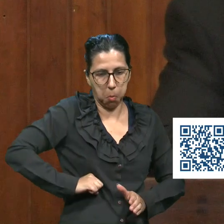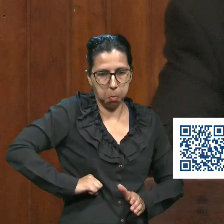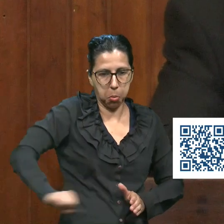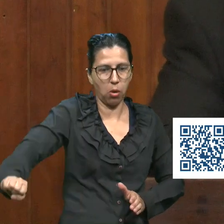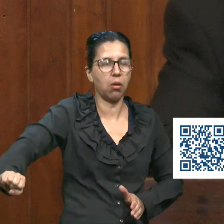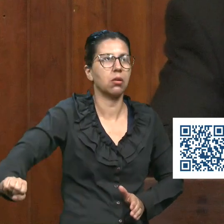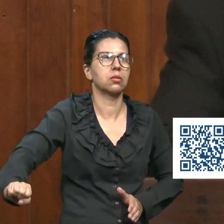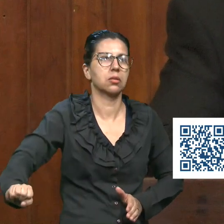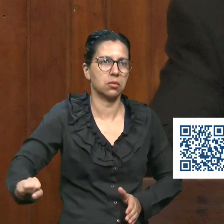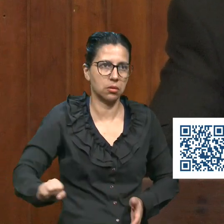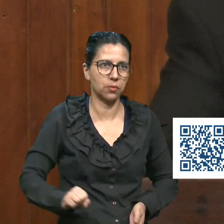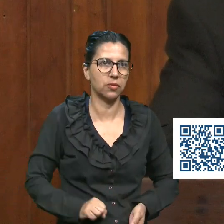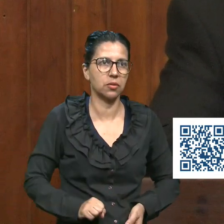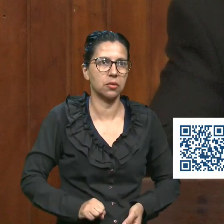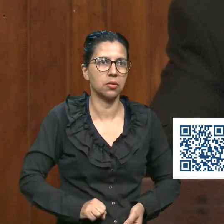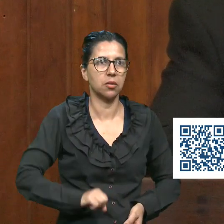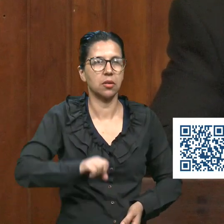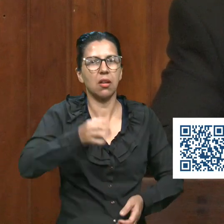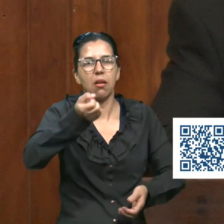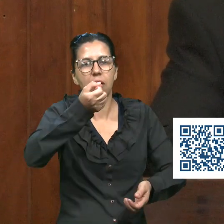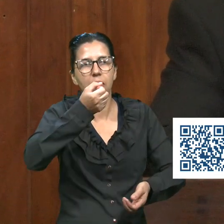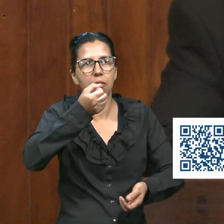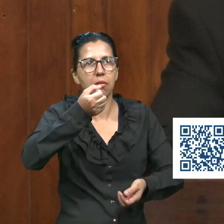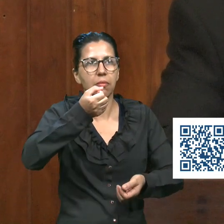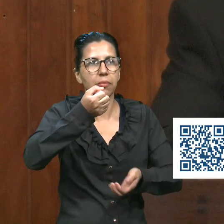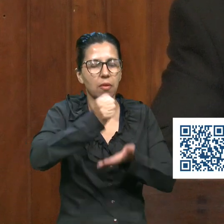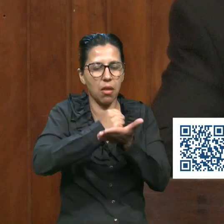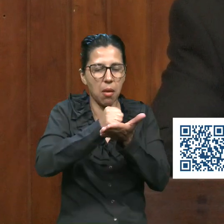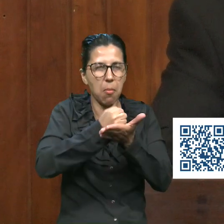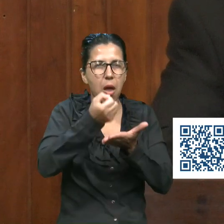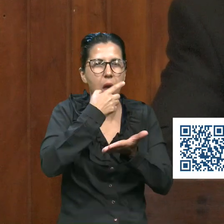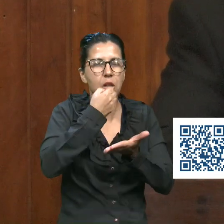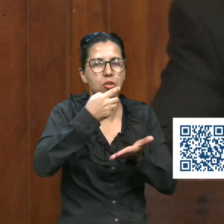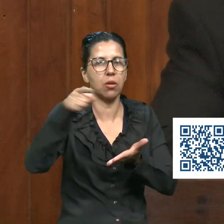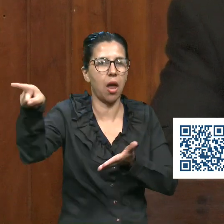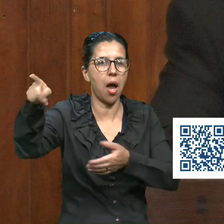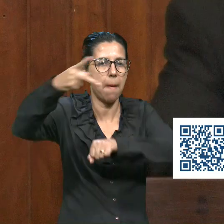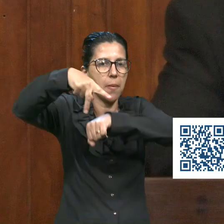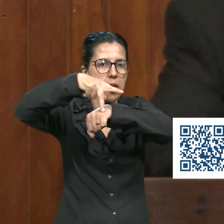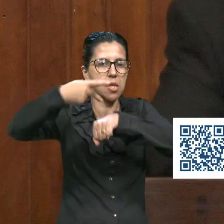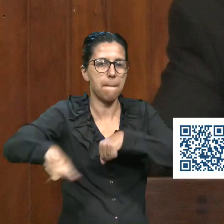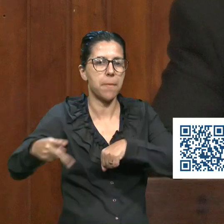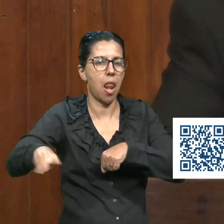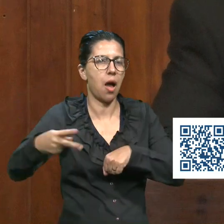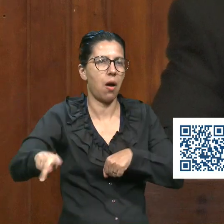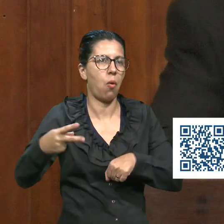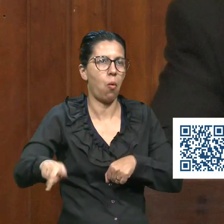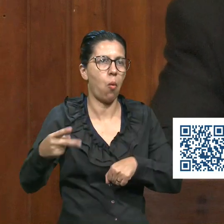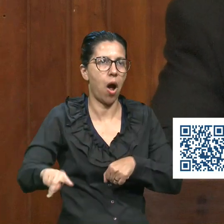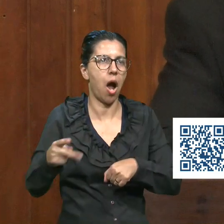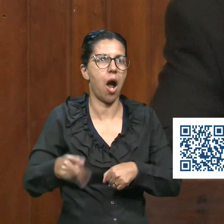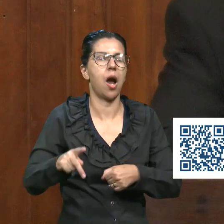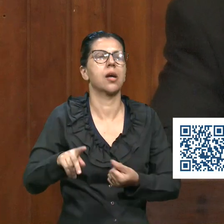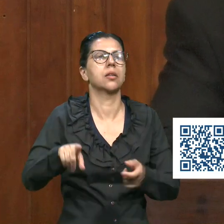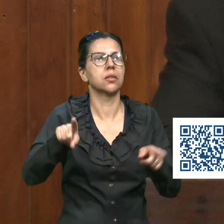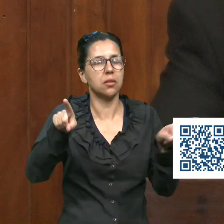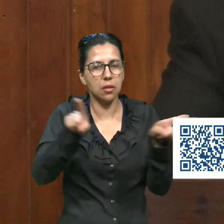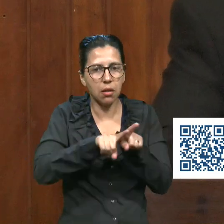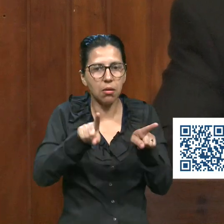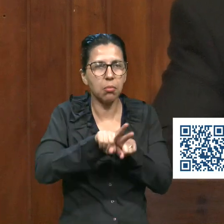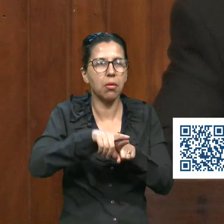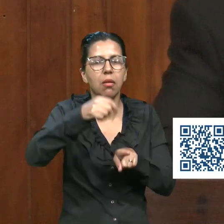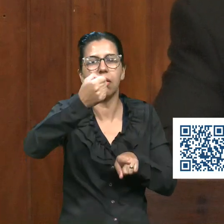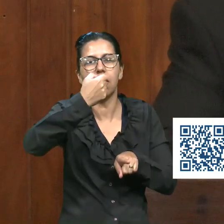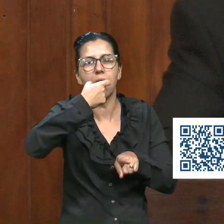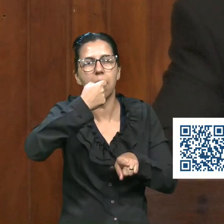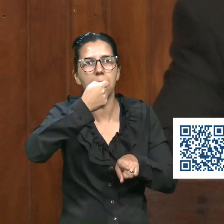então, punhados de remédios vindos do Paraguai, pílulas que são colocadas na vagina da mulher e mais